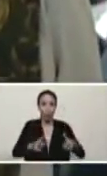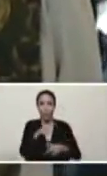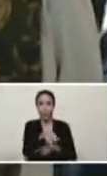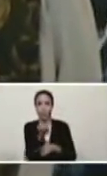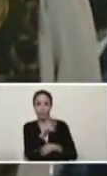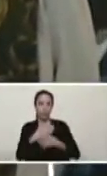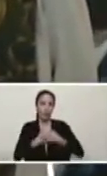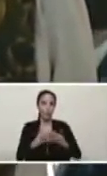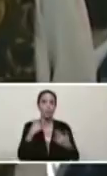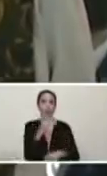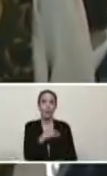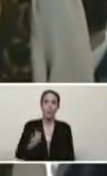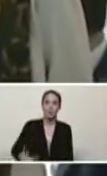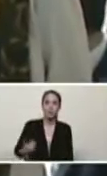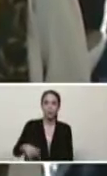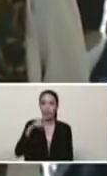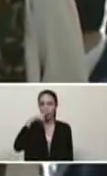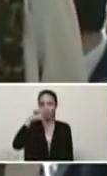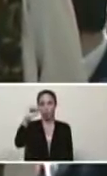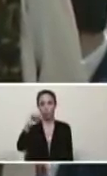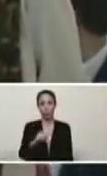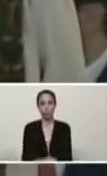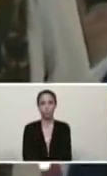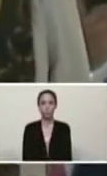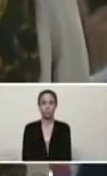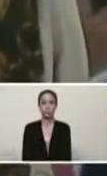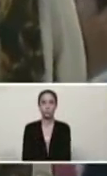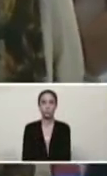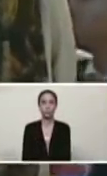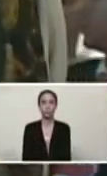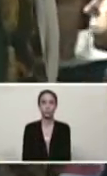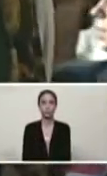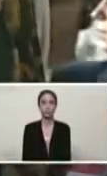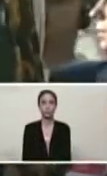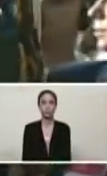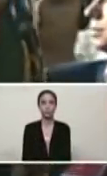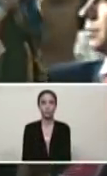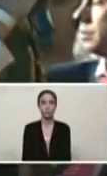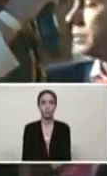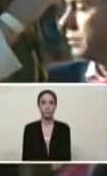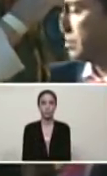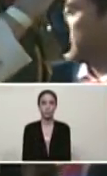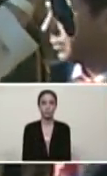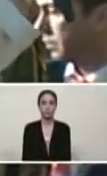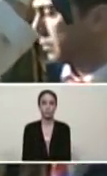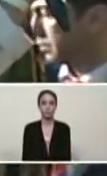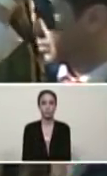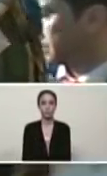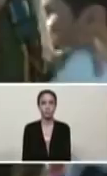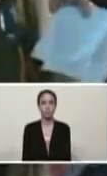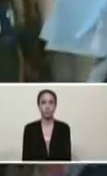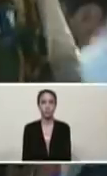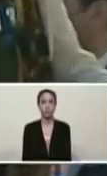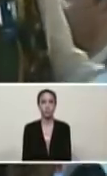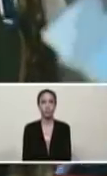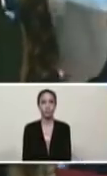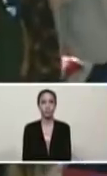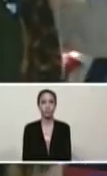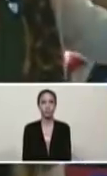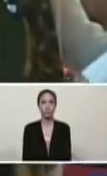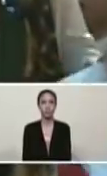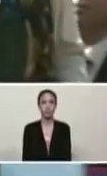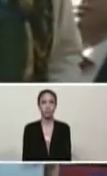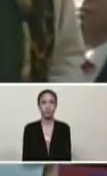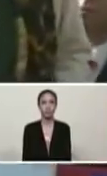com o presidente do país, o senhor Nicolás Maduro. Está nesta capital, a capital da resistência